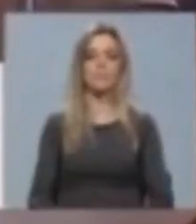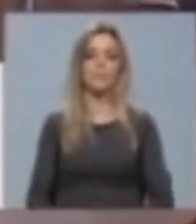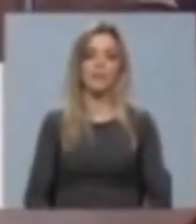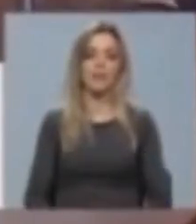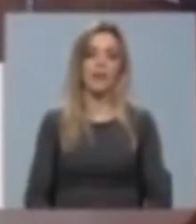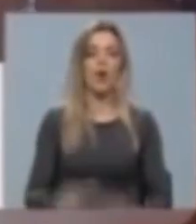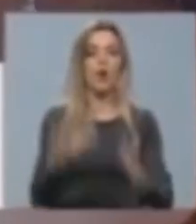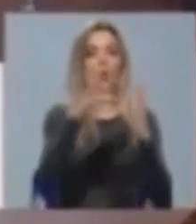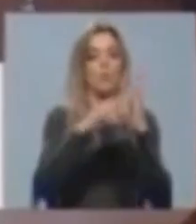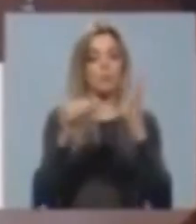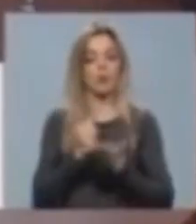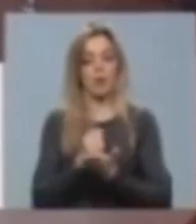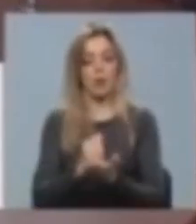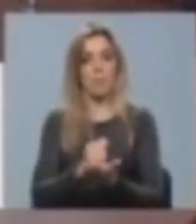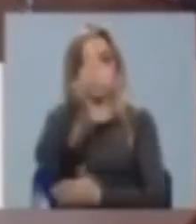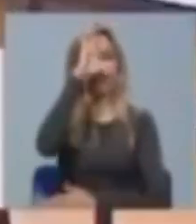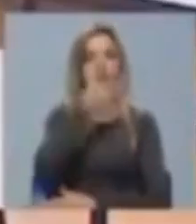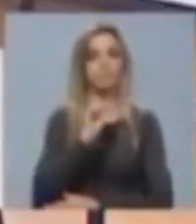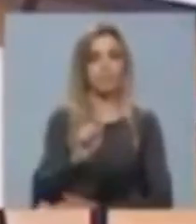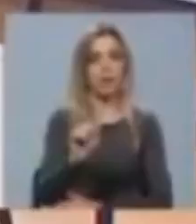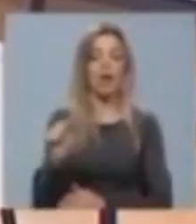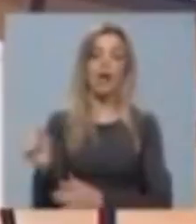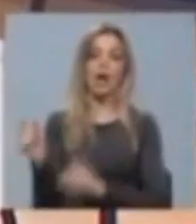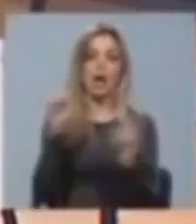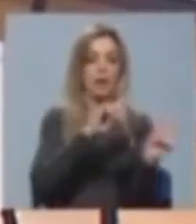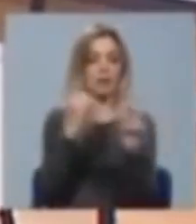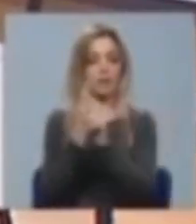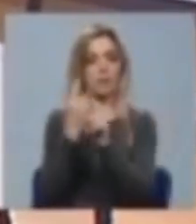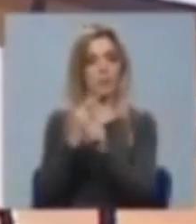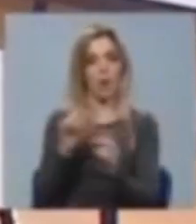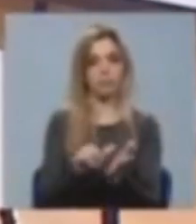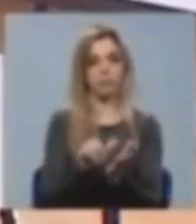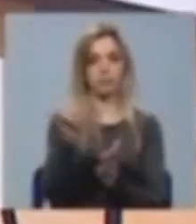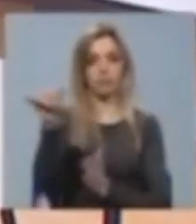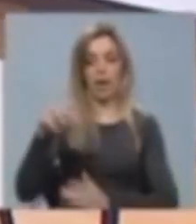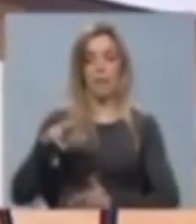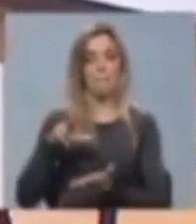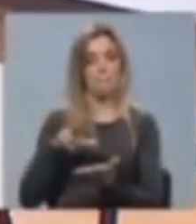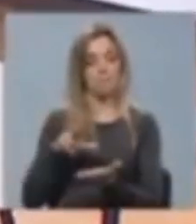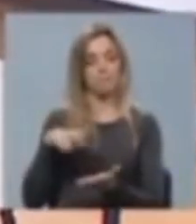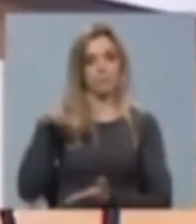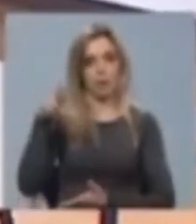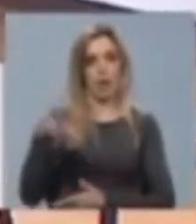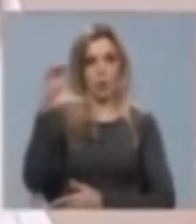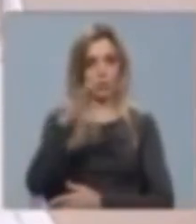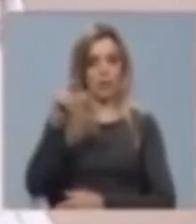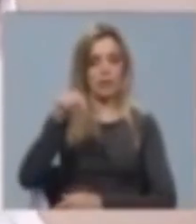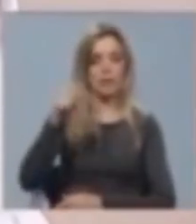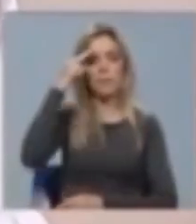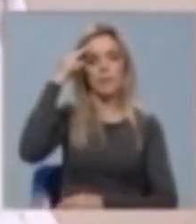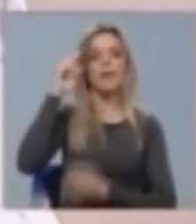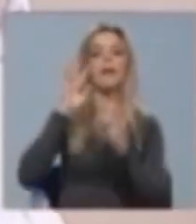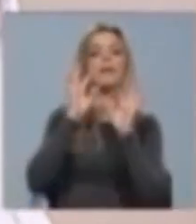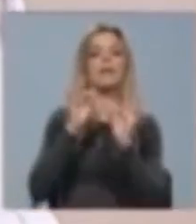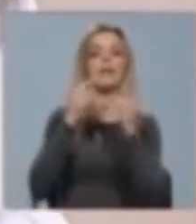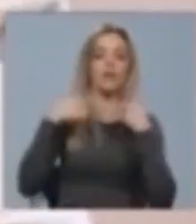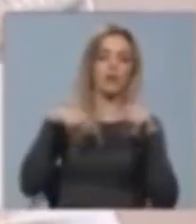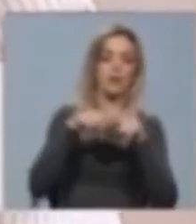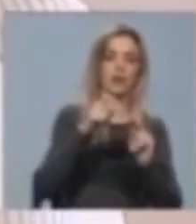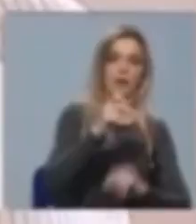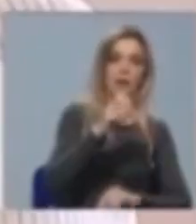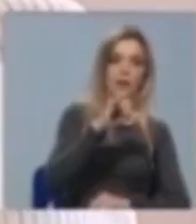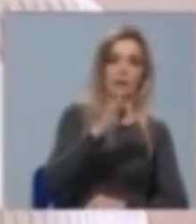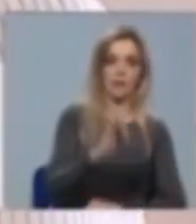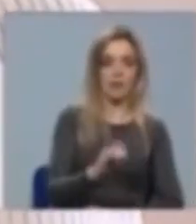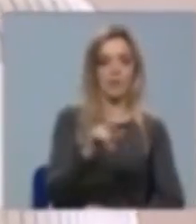O modelo de apoio do Estado ao transporte aéreo entre a Madeira e o continente foi tratado na reunião entre a direção da ACIF e